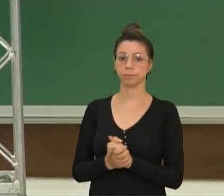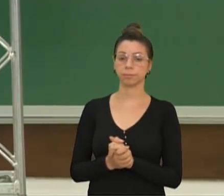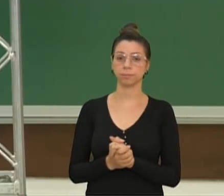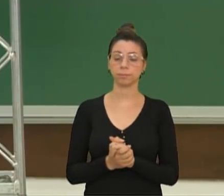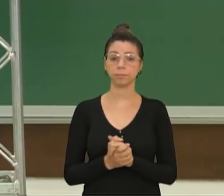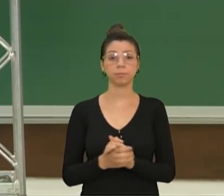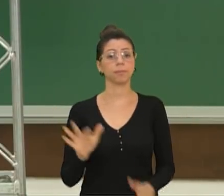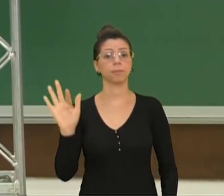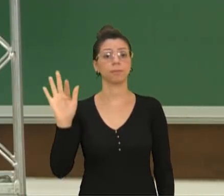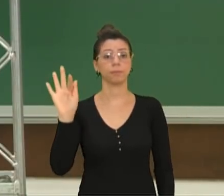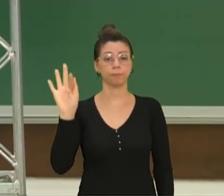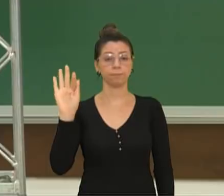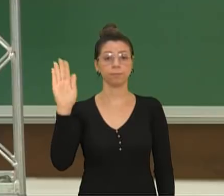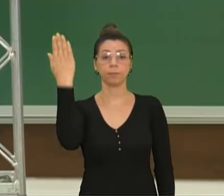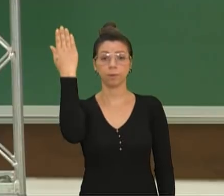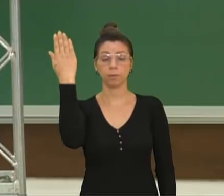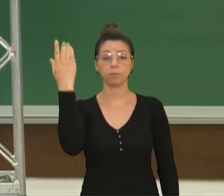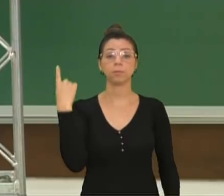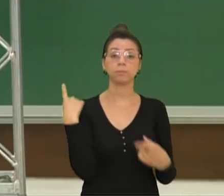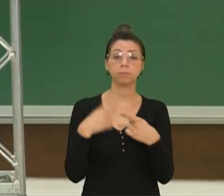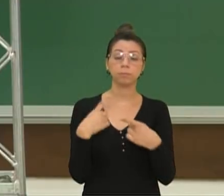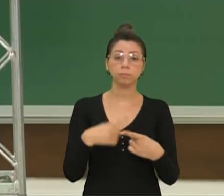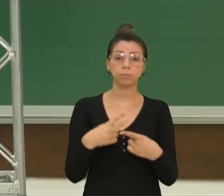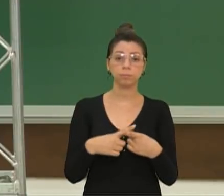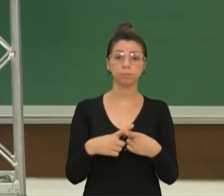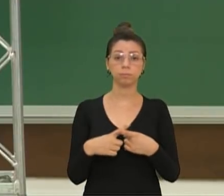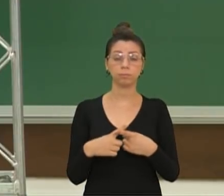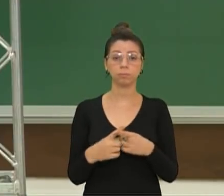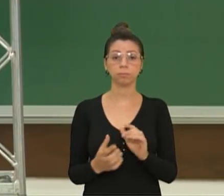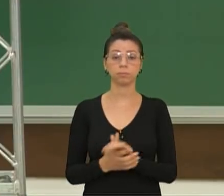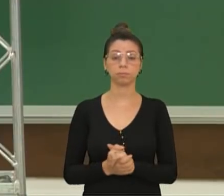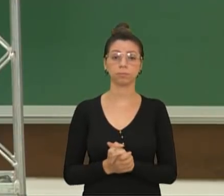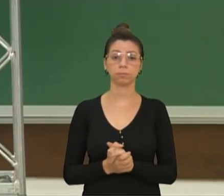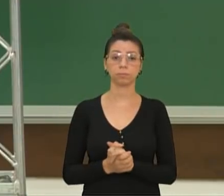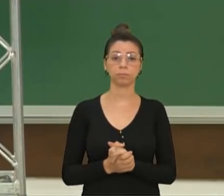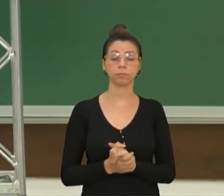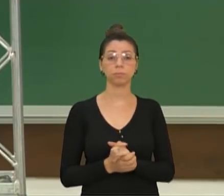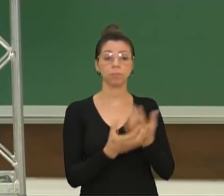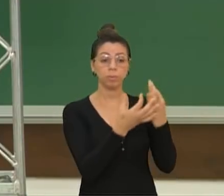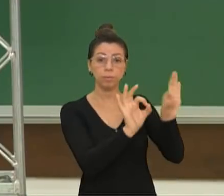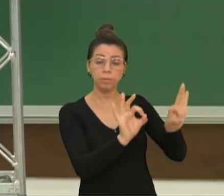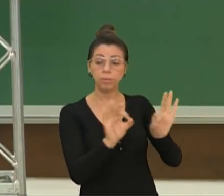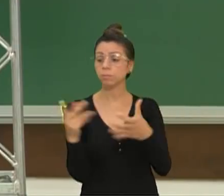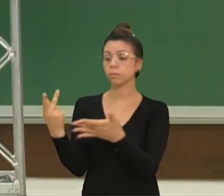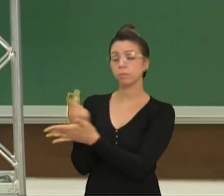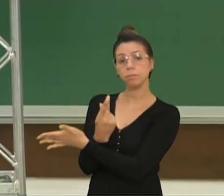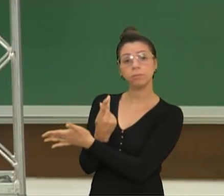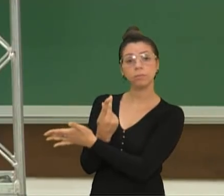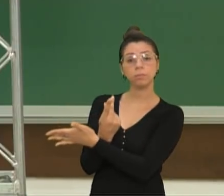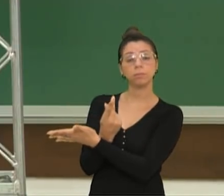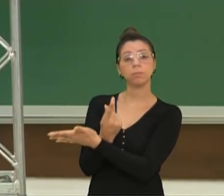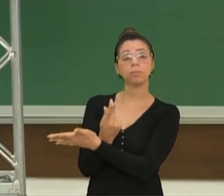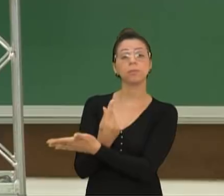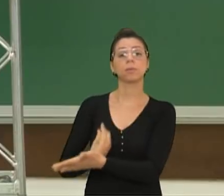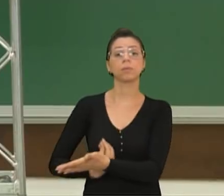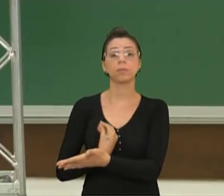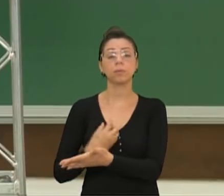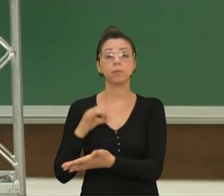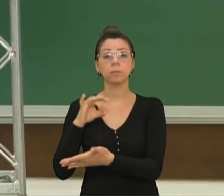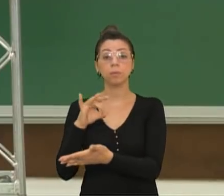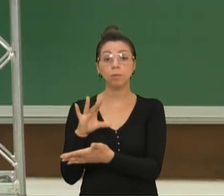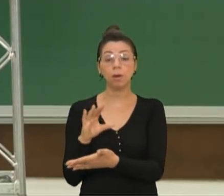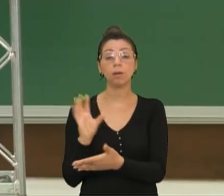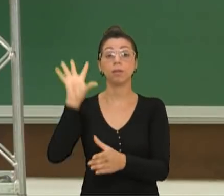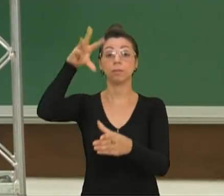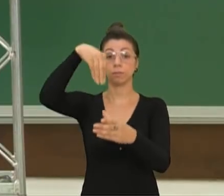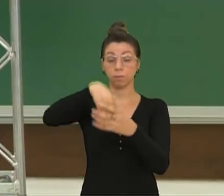Não, falso. Por quê? Porque essa questão do certo e do errado, ela só existe no princípio